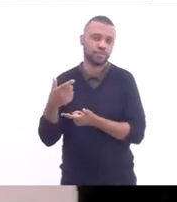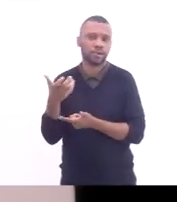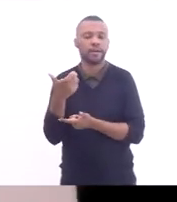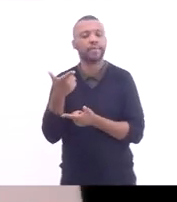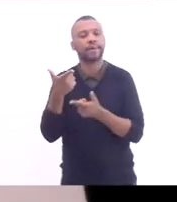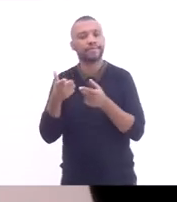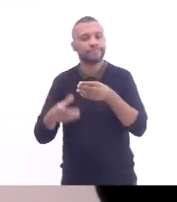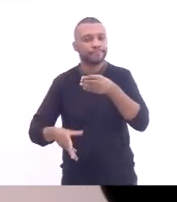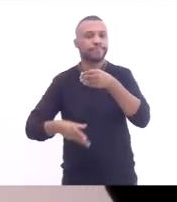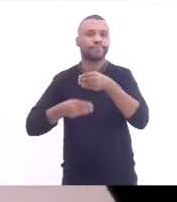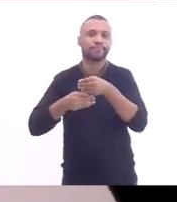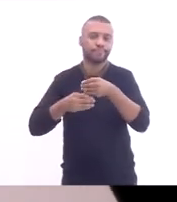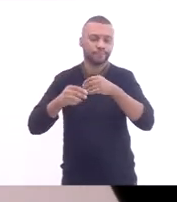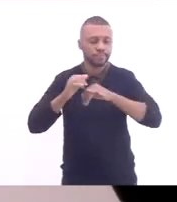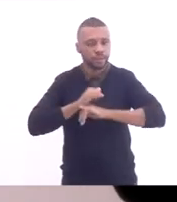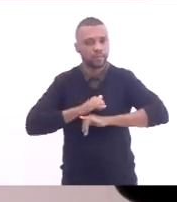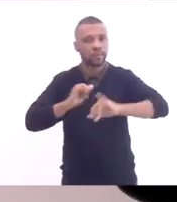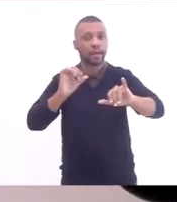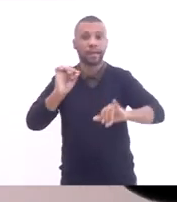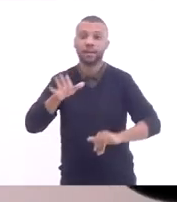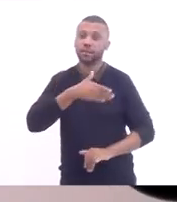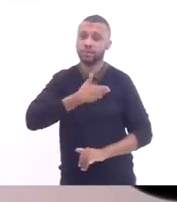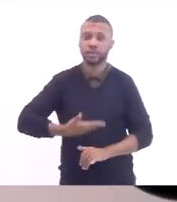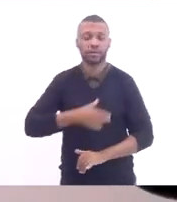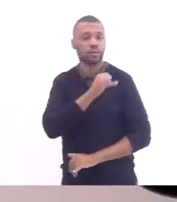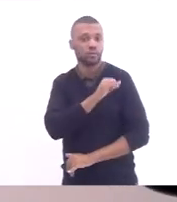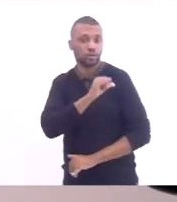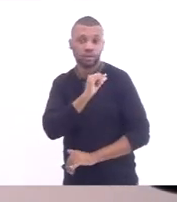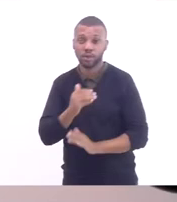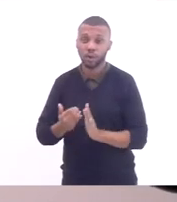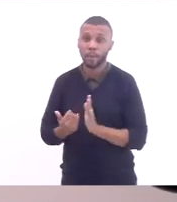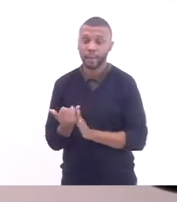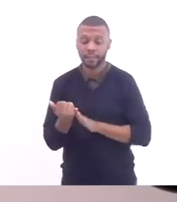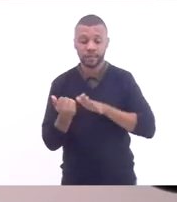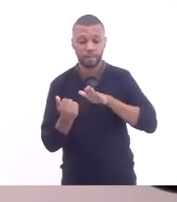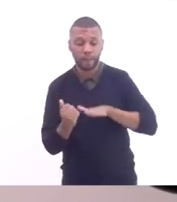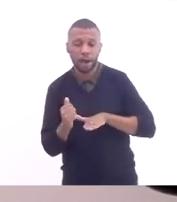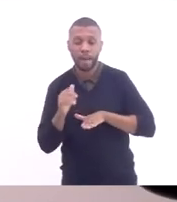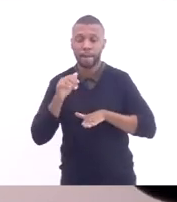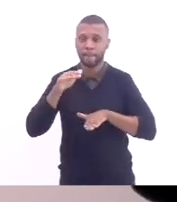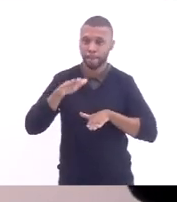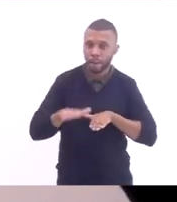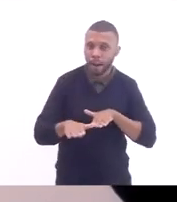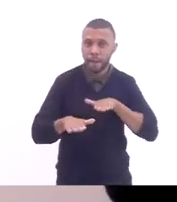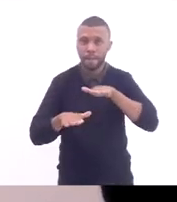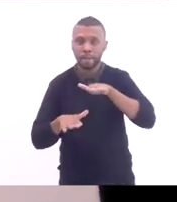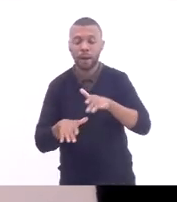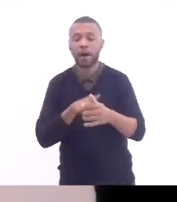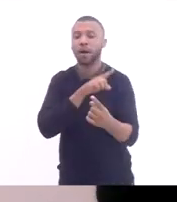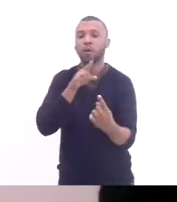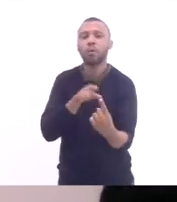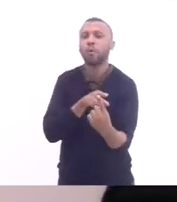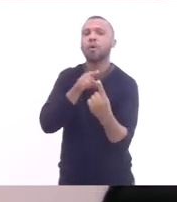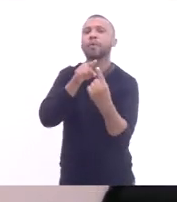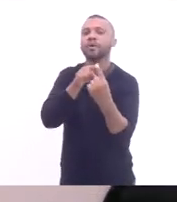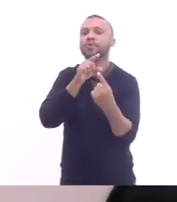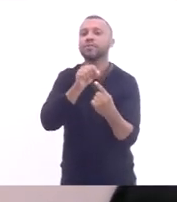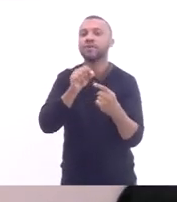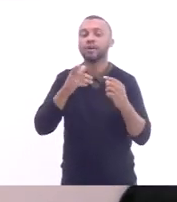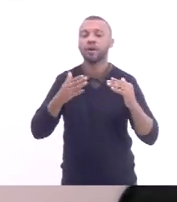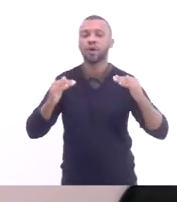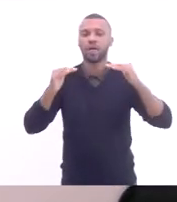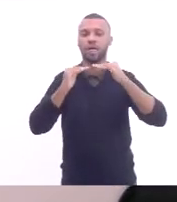reforçar e dizer que o Estado do Rio de Janeiro começa a dar os passos na direção de equacionamento